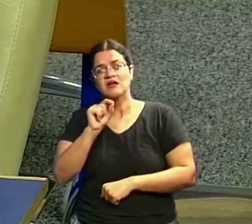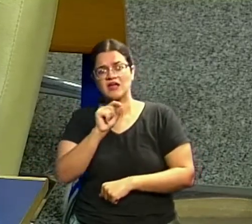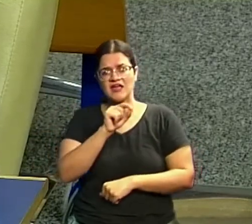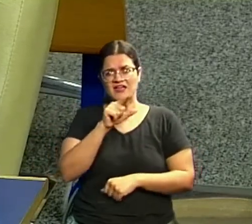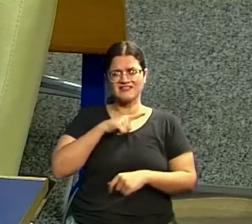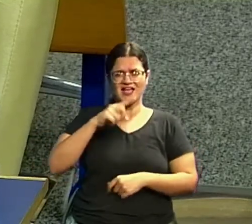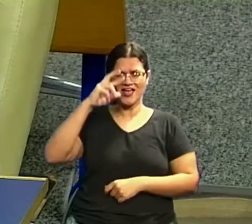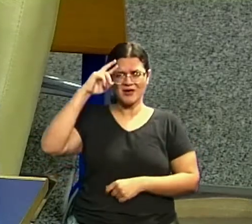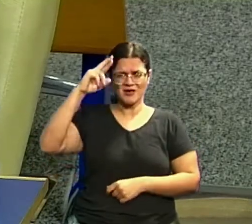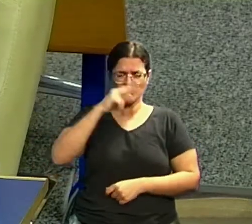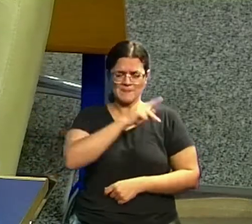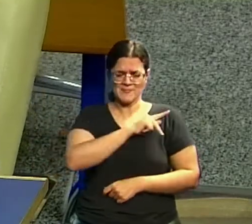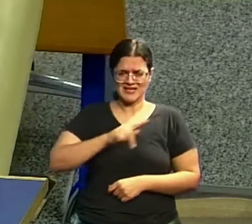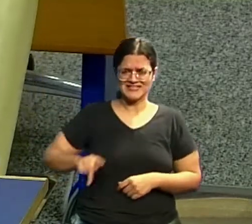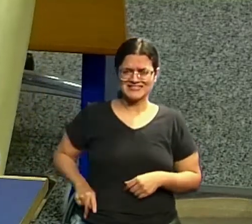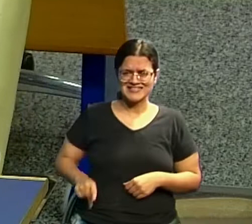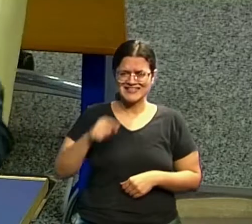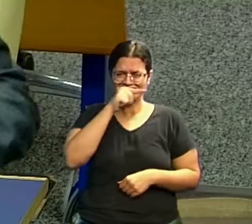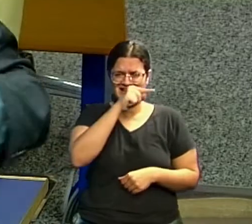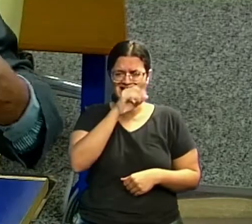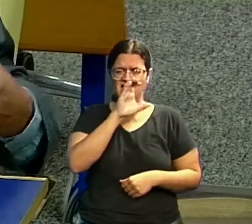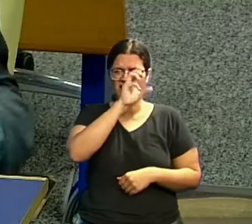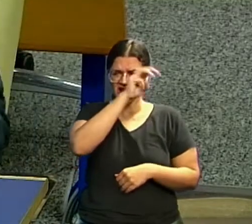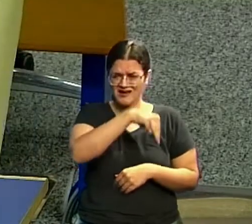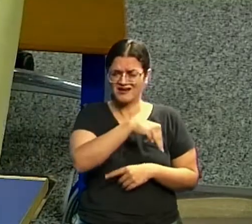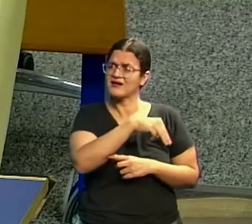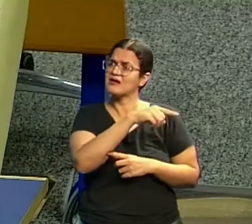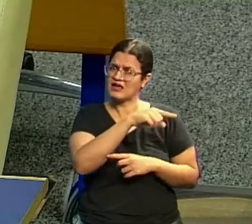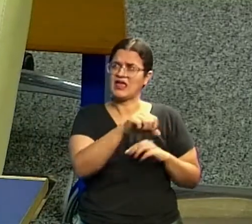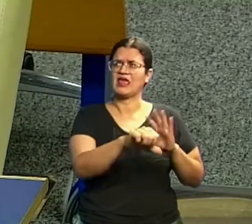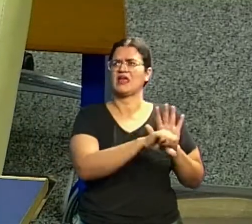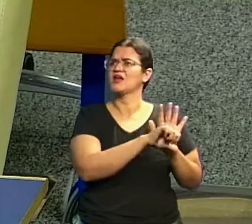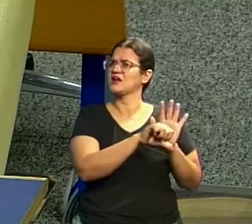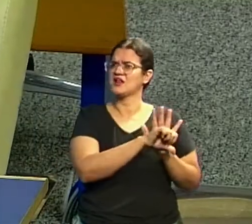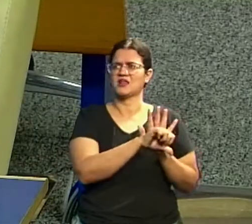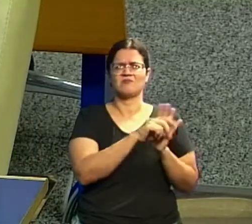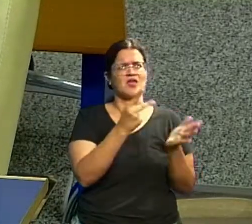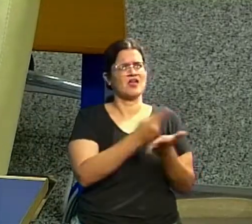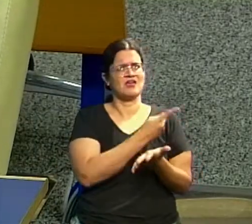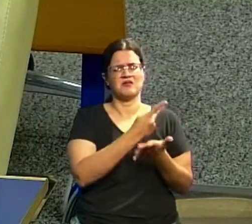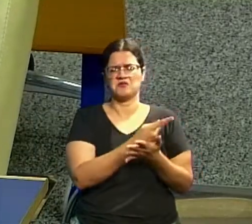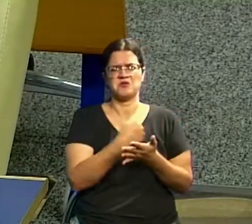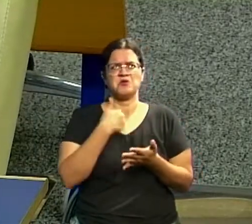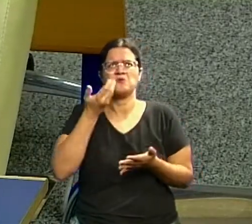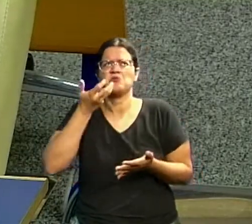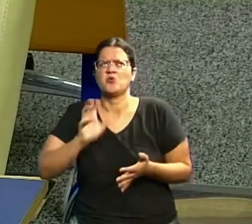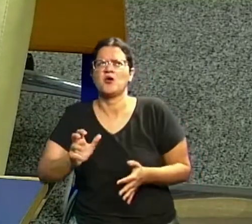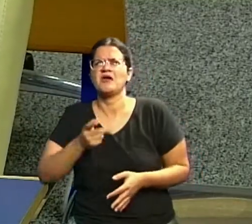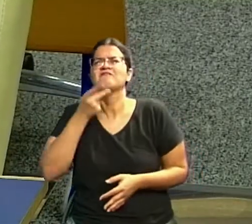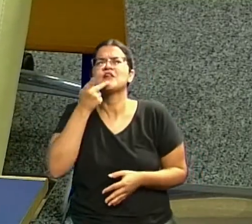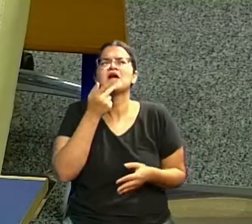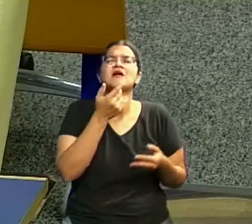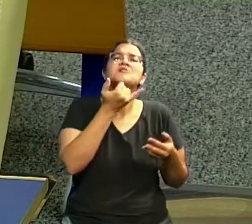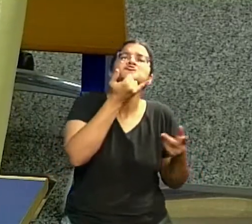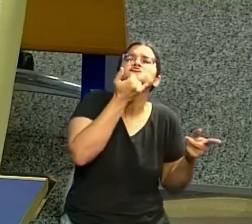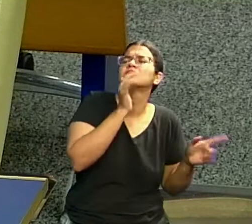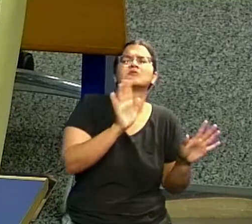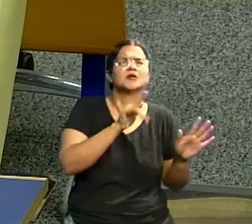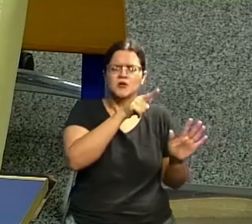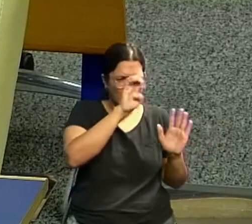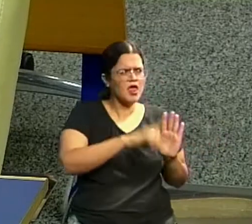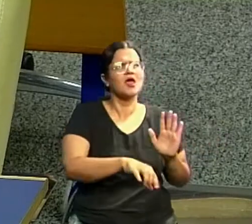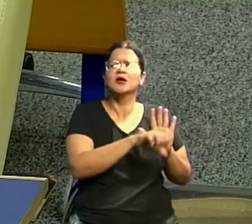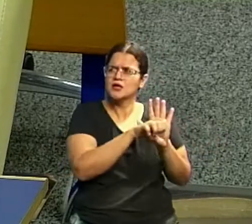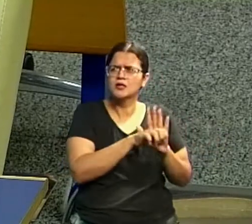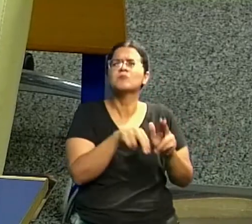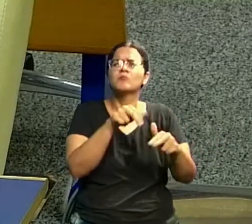cometeu um erro e um crime. Talvez no calor do momento eu não quero encontrar justificativa, é um crime. Por isso